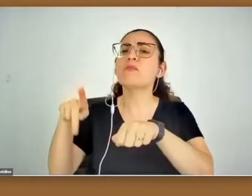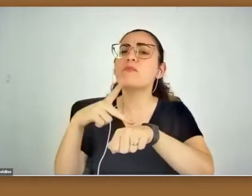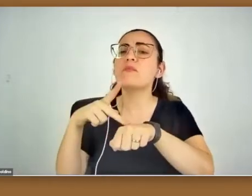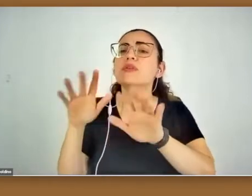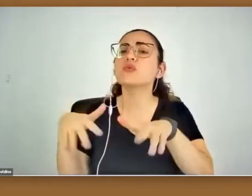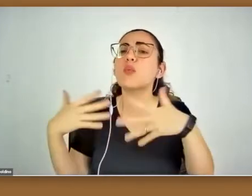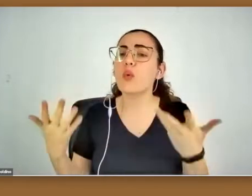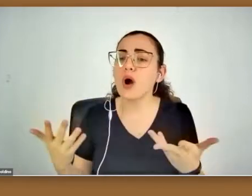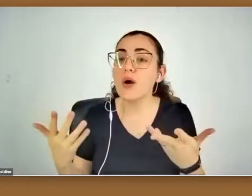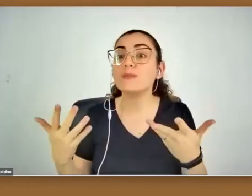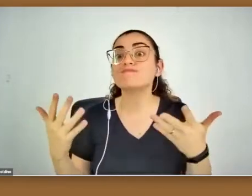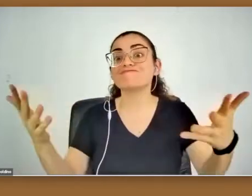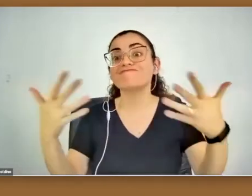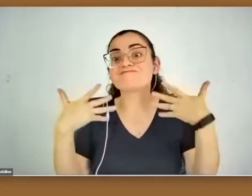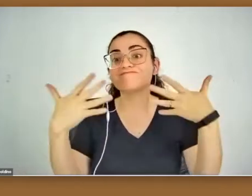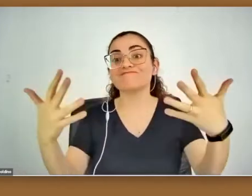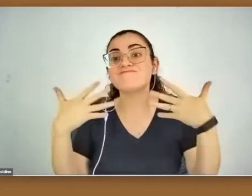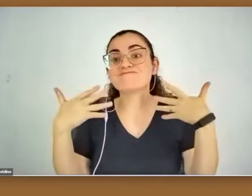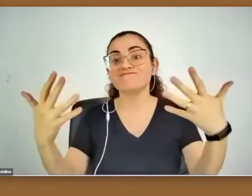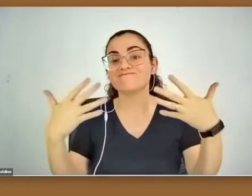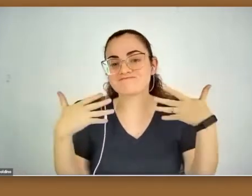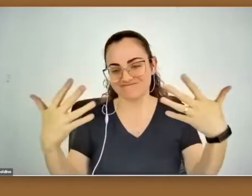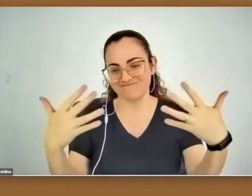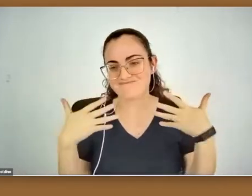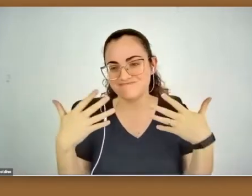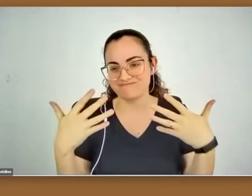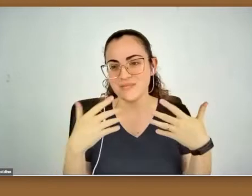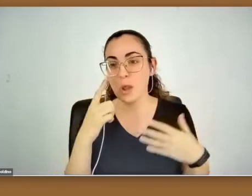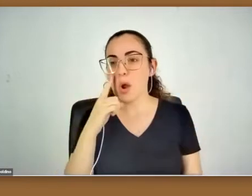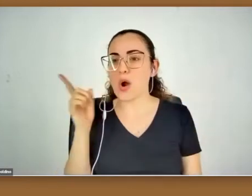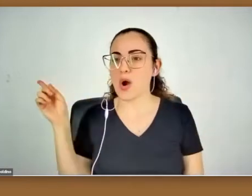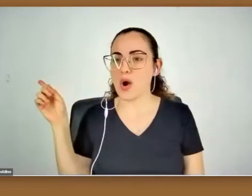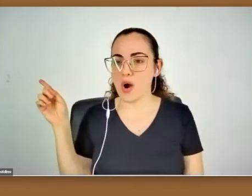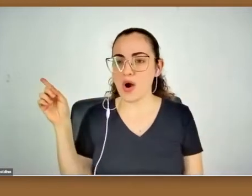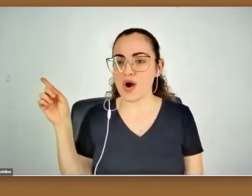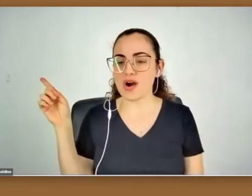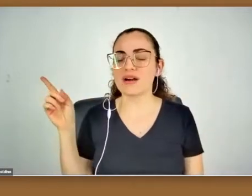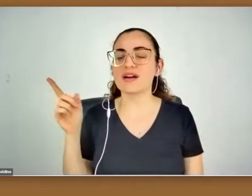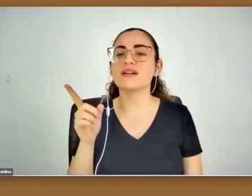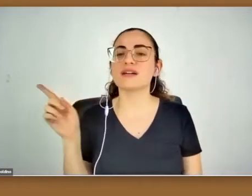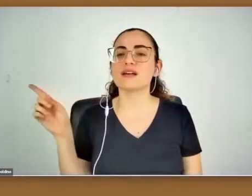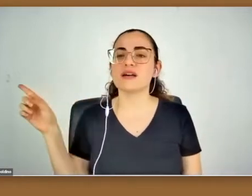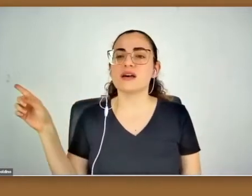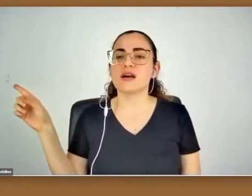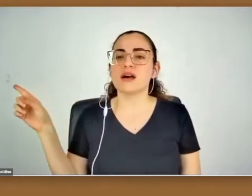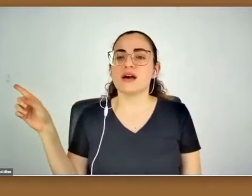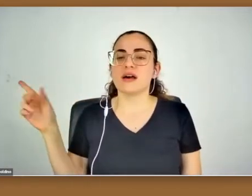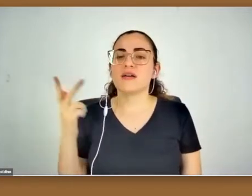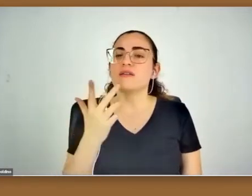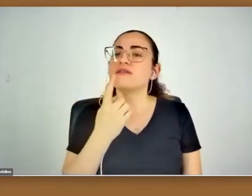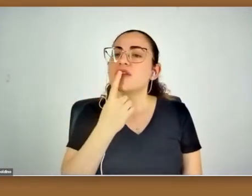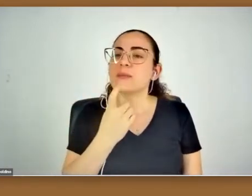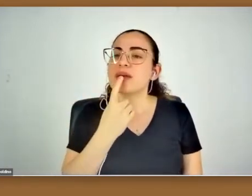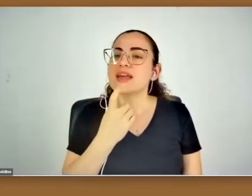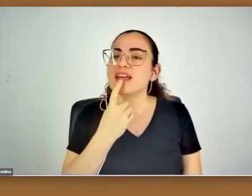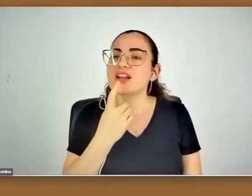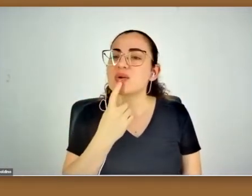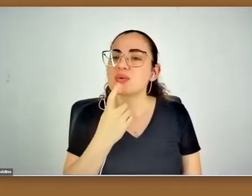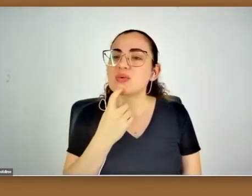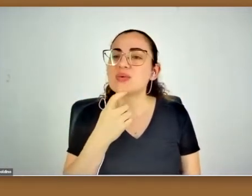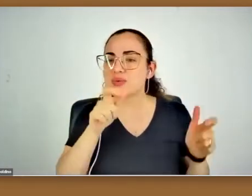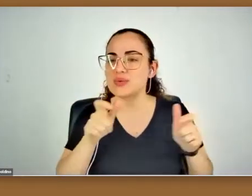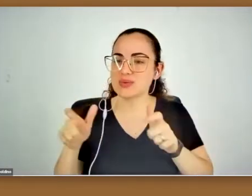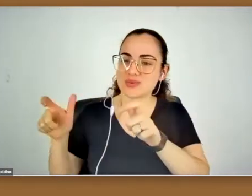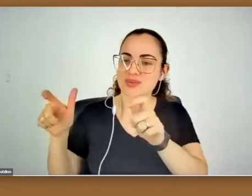áreas quentes. Então, você olha aí em vermelhinho, são os lugares que a gente tem mais, né, presença do Aedes aegypti.